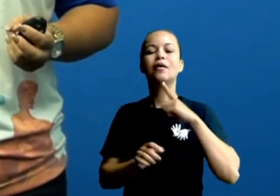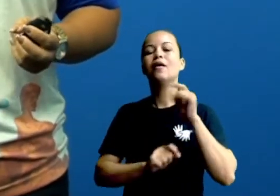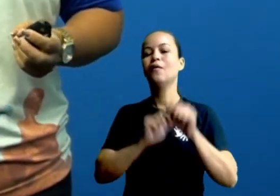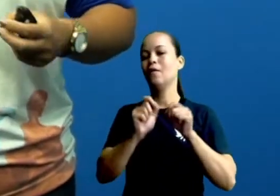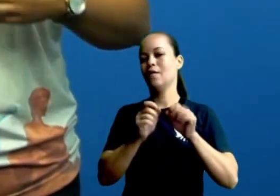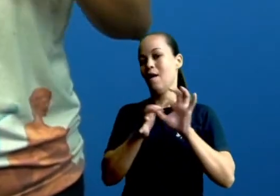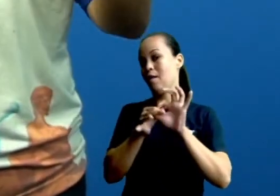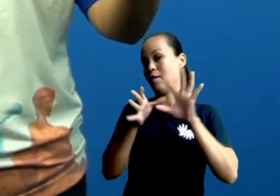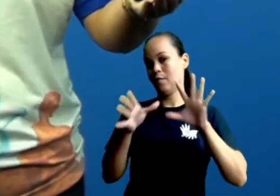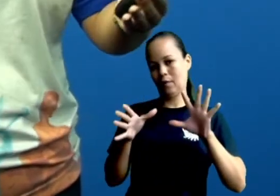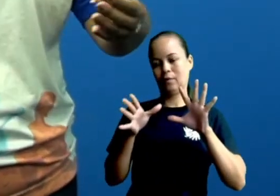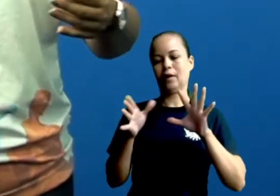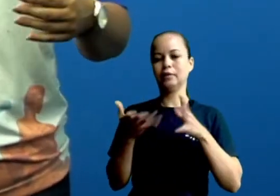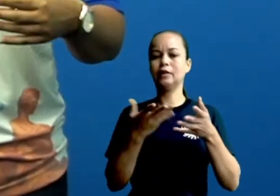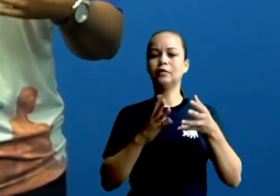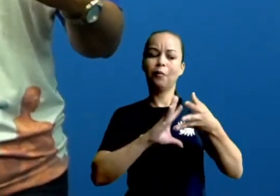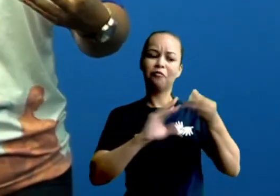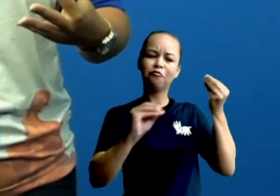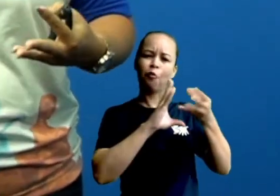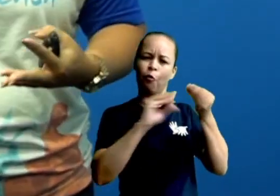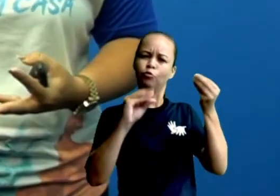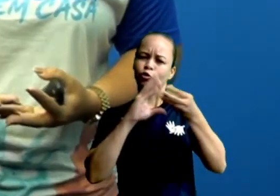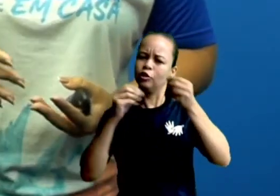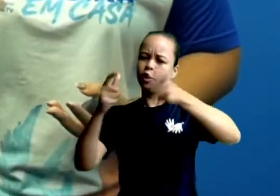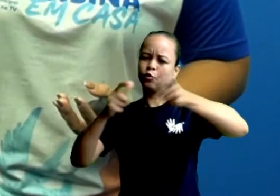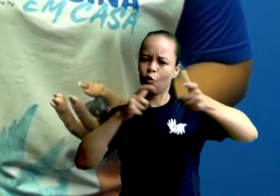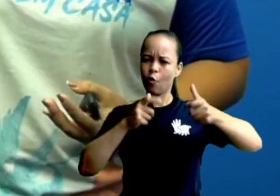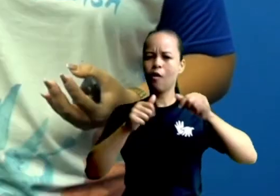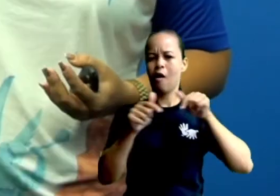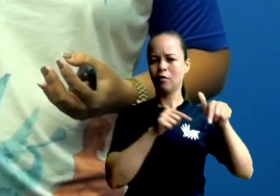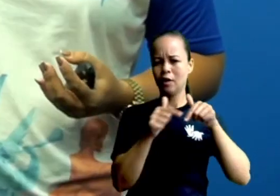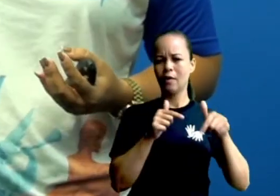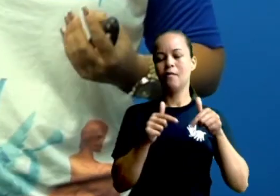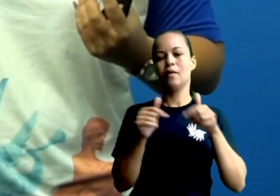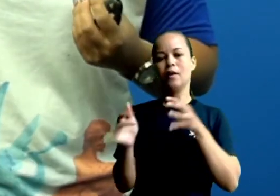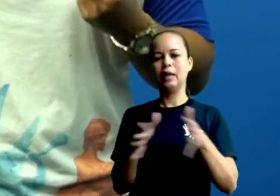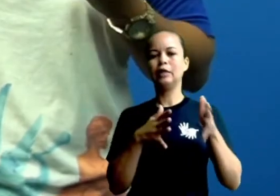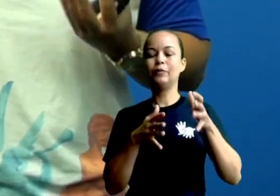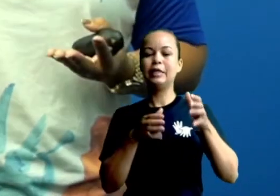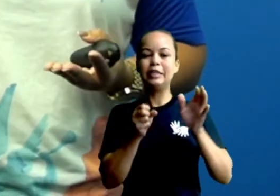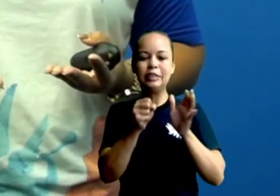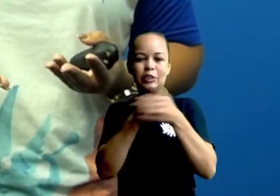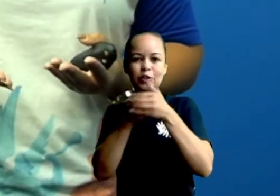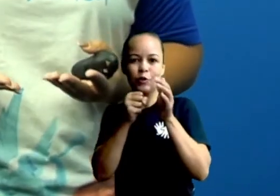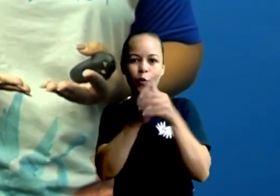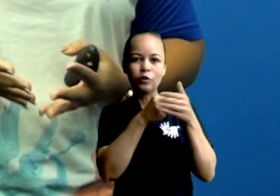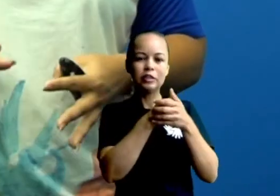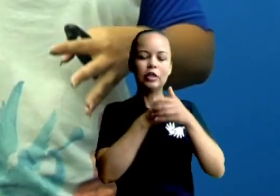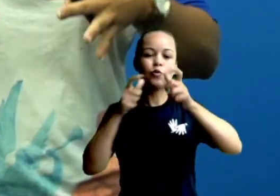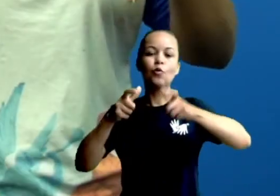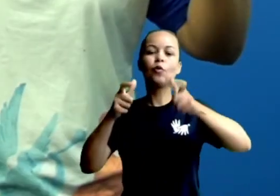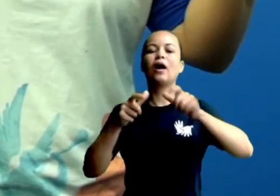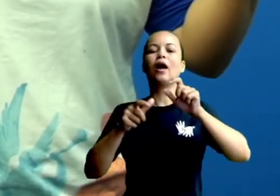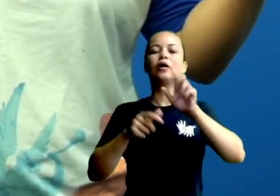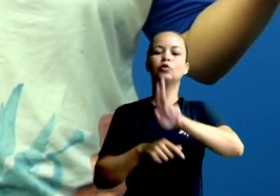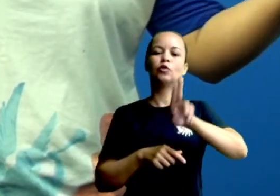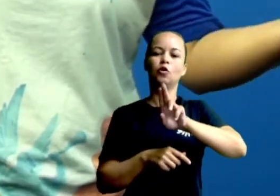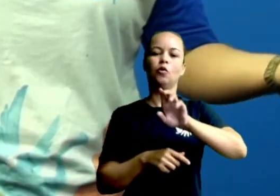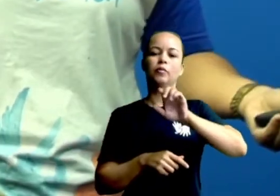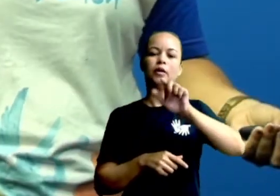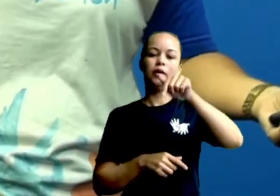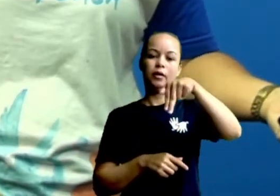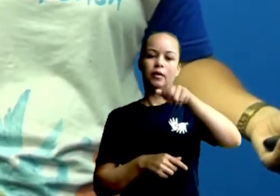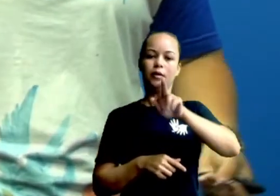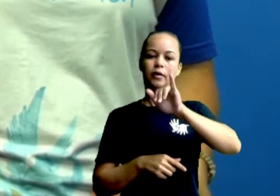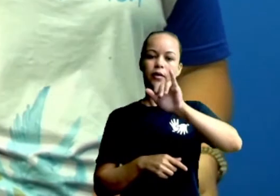eles fugiam das fazendas, dos locais de trabalho e se escondiam em lugares chamados quilombos, tá? Lá eles montavam